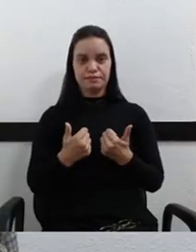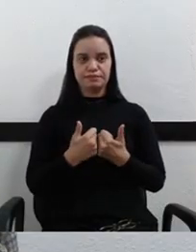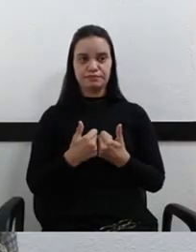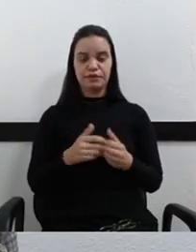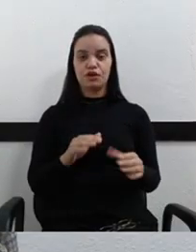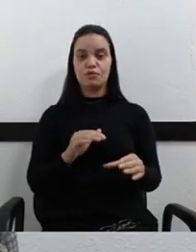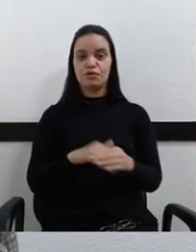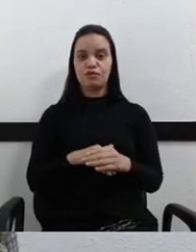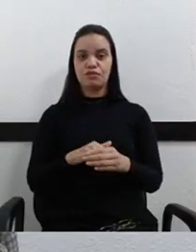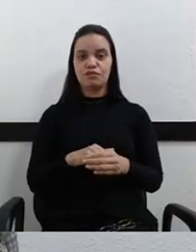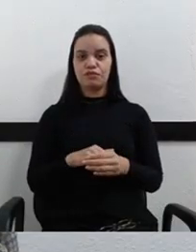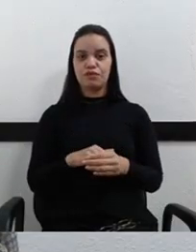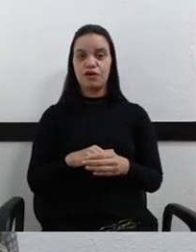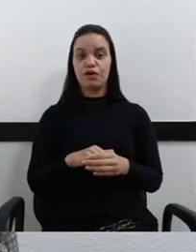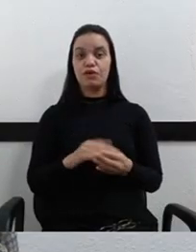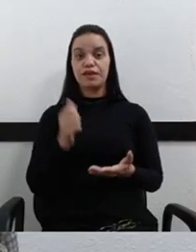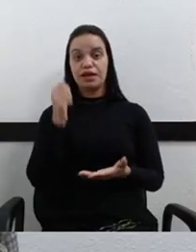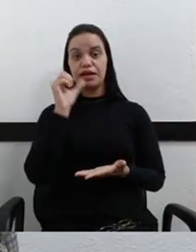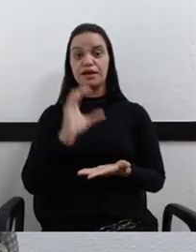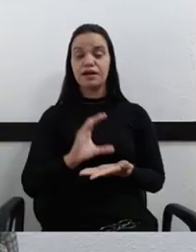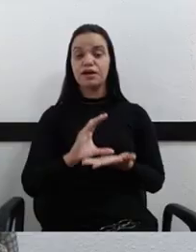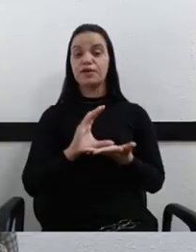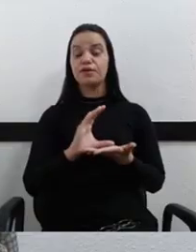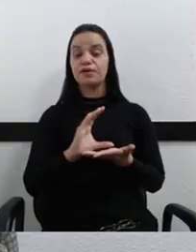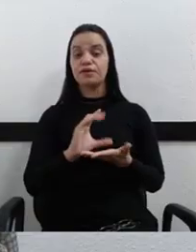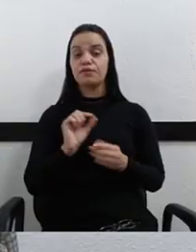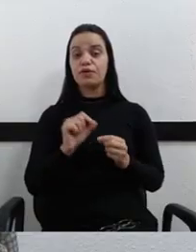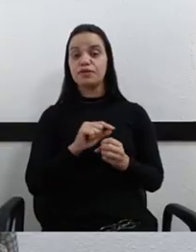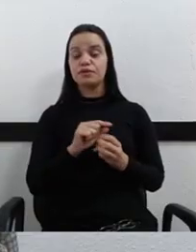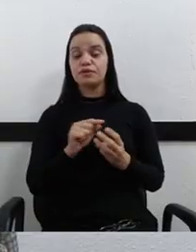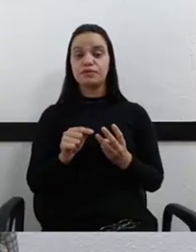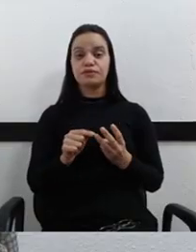Como vota a conselheira Suhaile Fernandes Youssef?